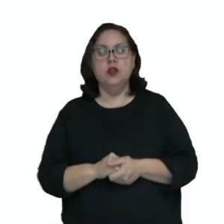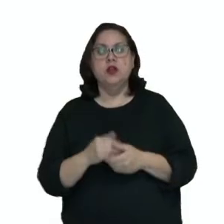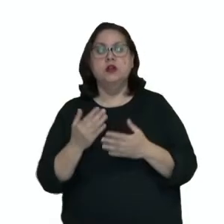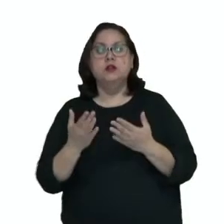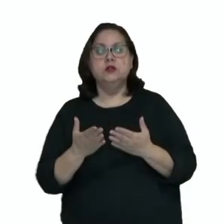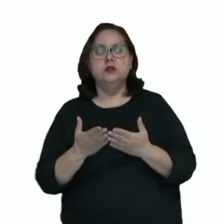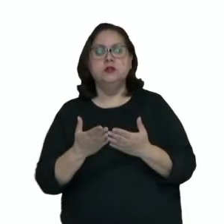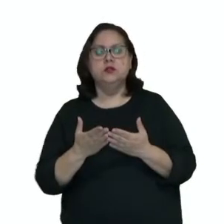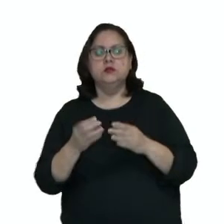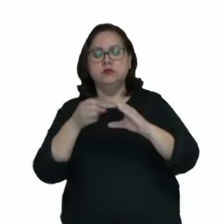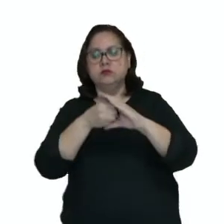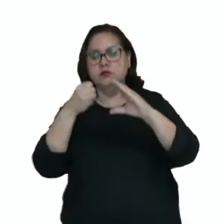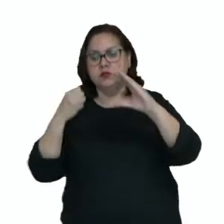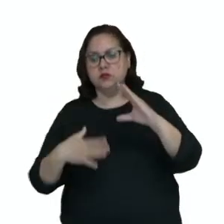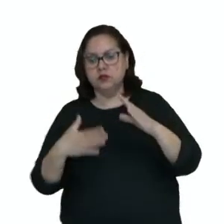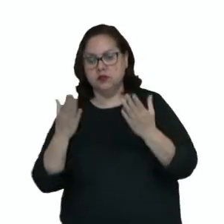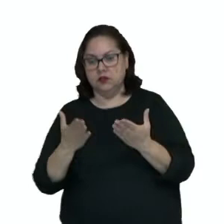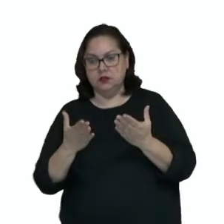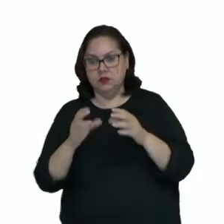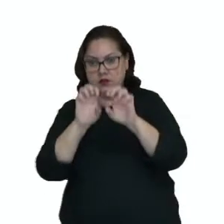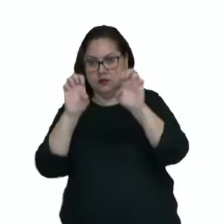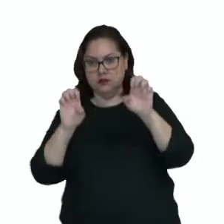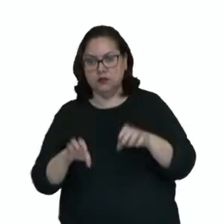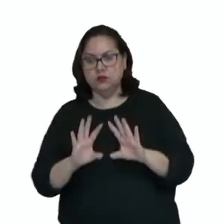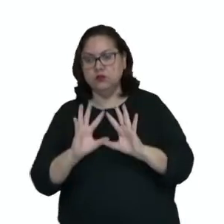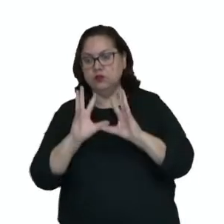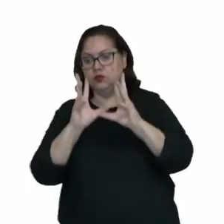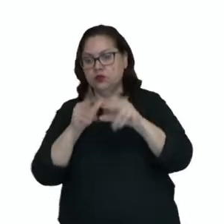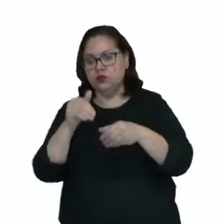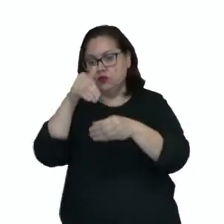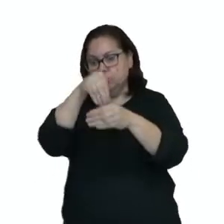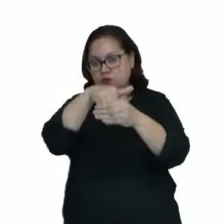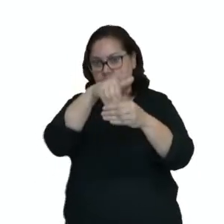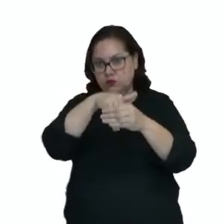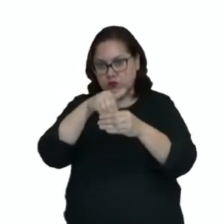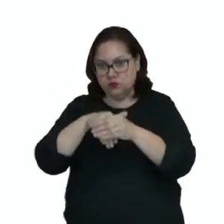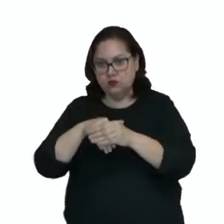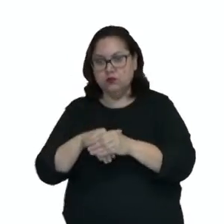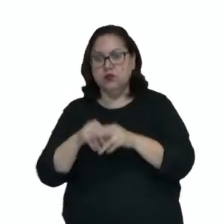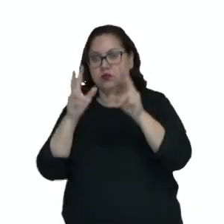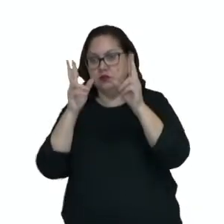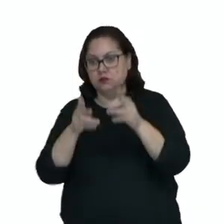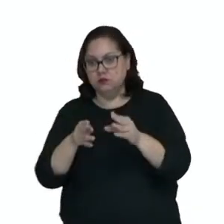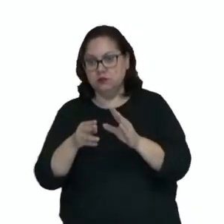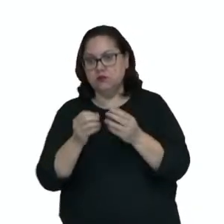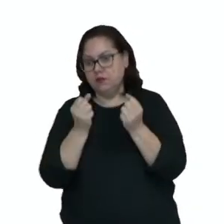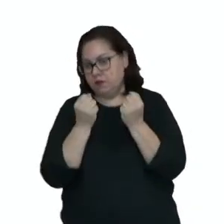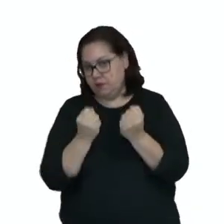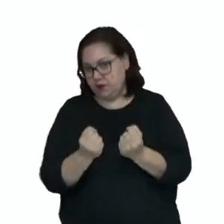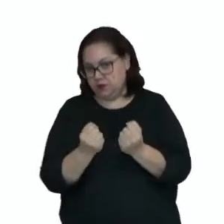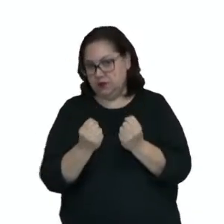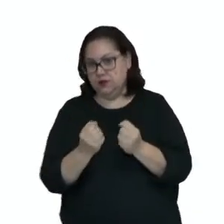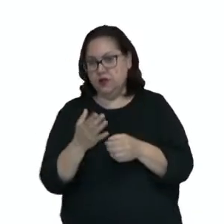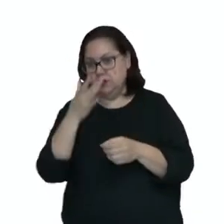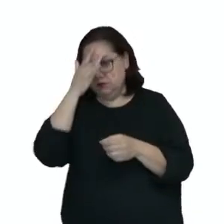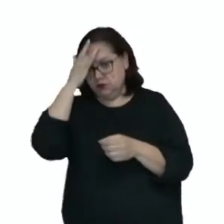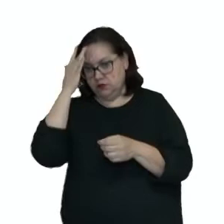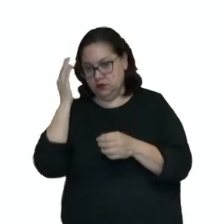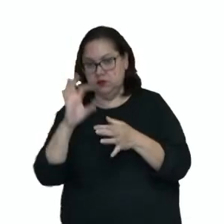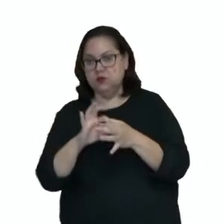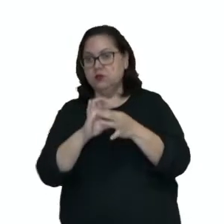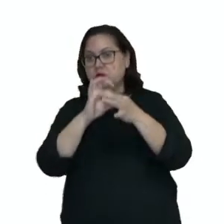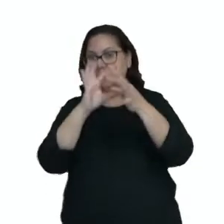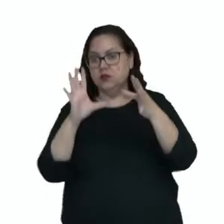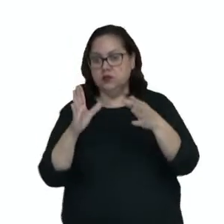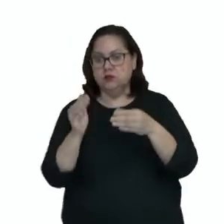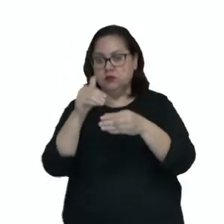Bom, características então desse sistema. Todos os votos têm o mesmo peso e os eleitores são livres